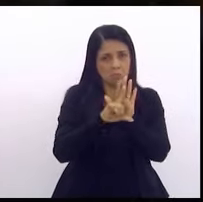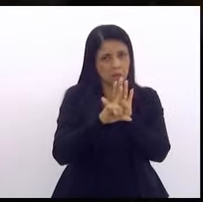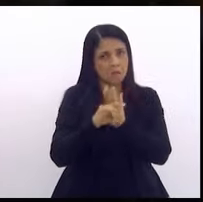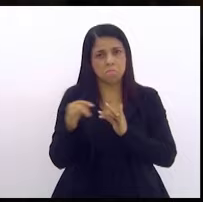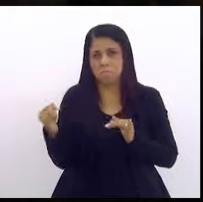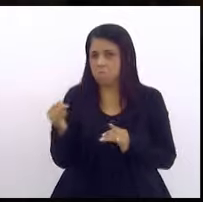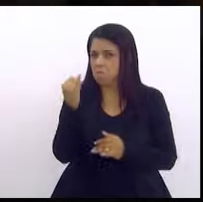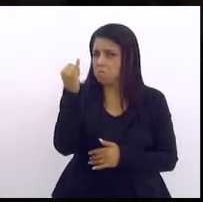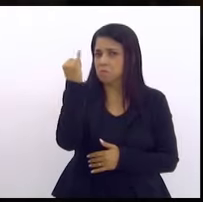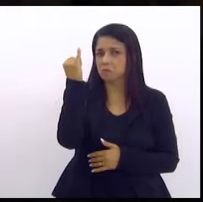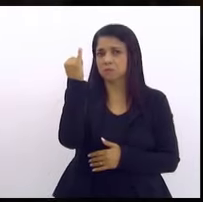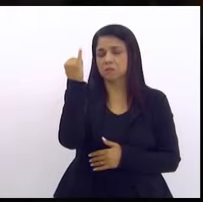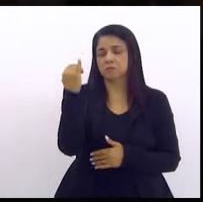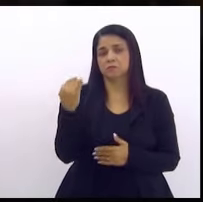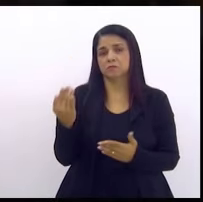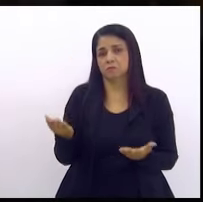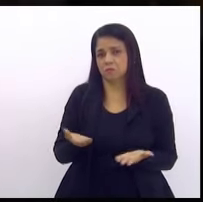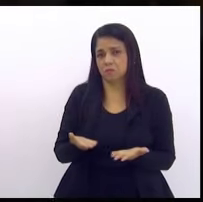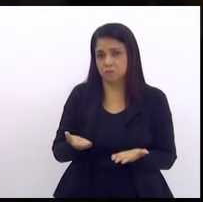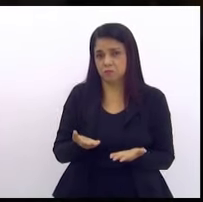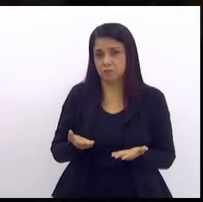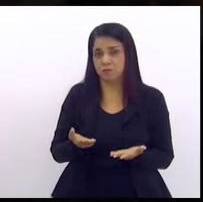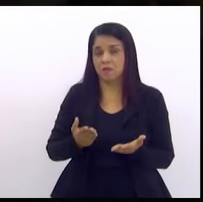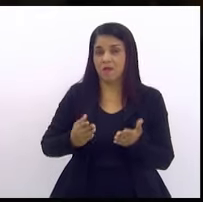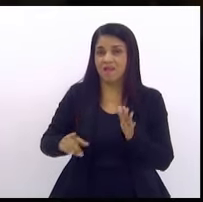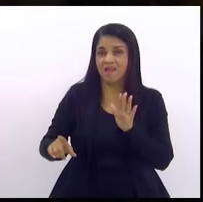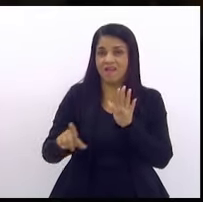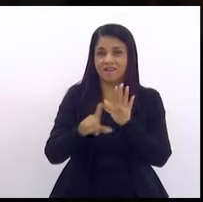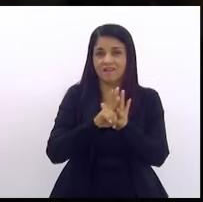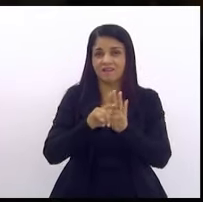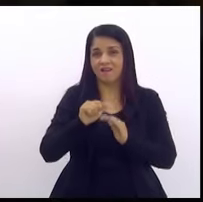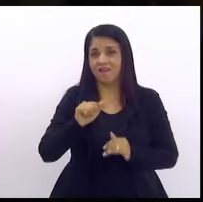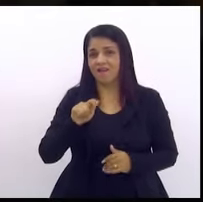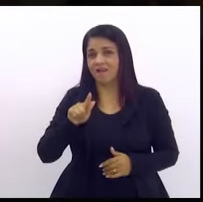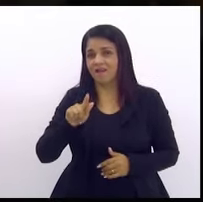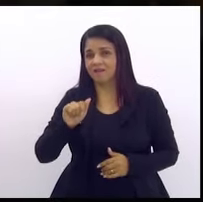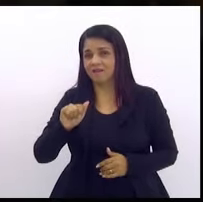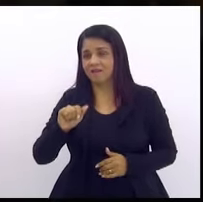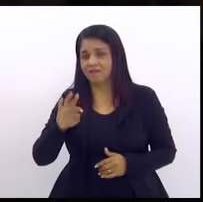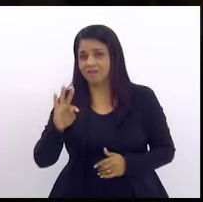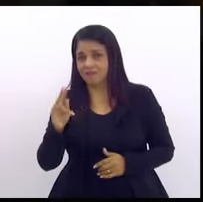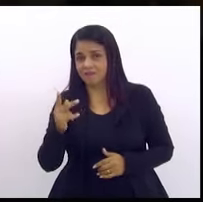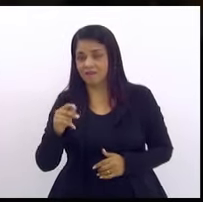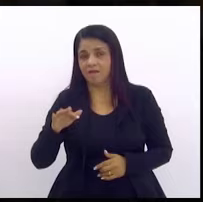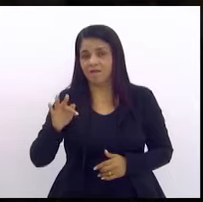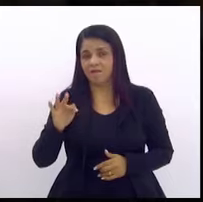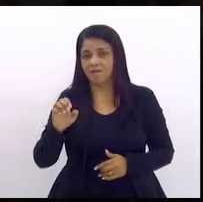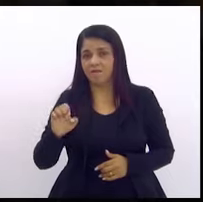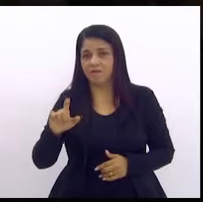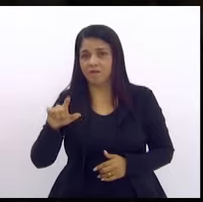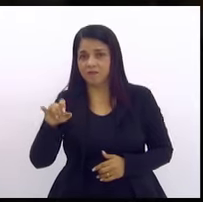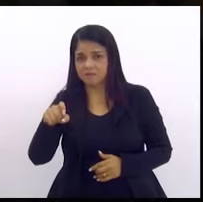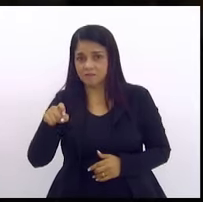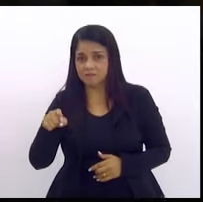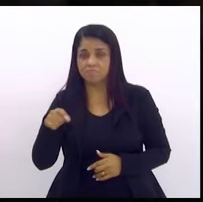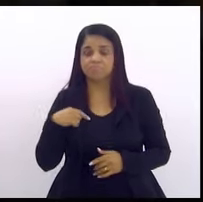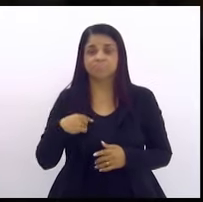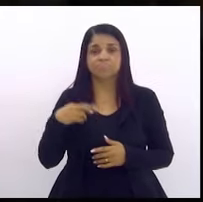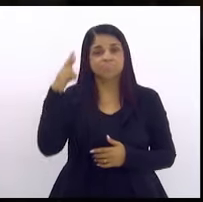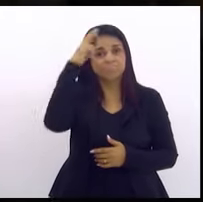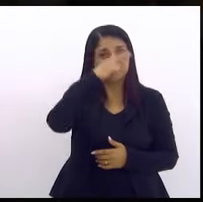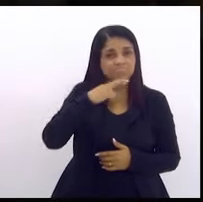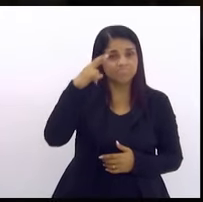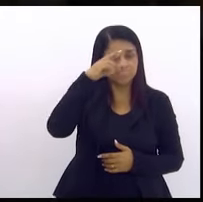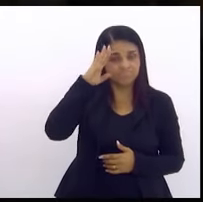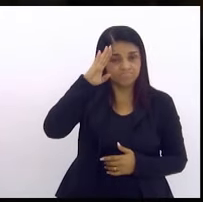importante, e é muito importante nos dias de hoje, que foi a Lei Agatha Félix, garantindo prioridade de investigação em